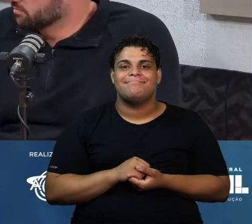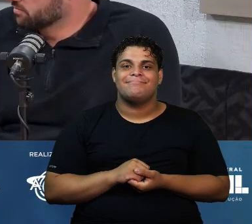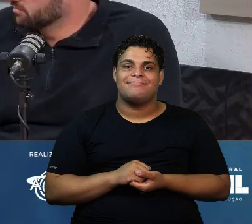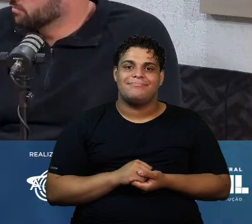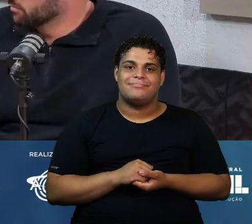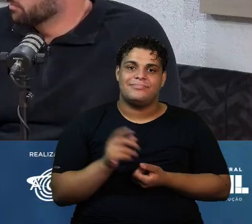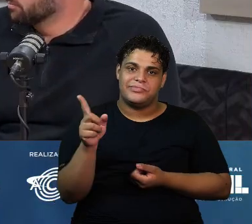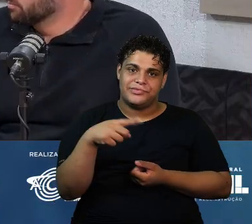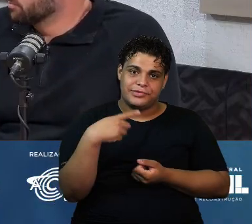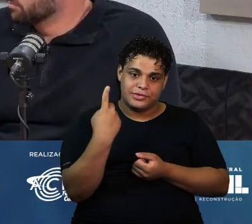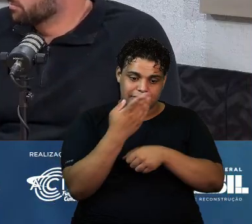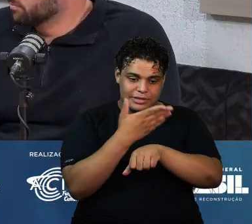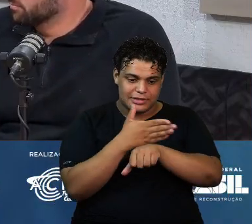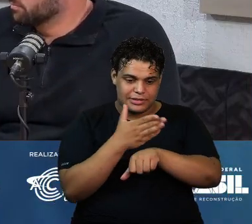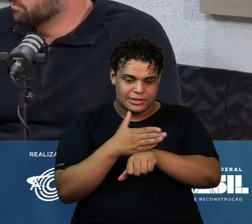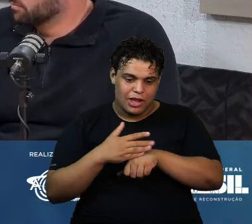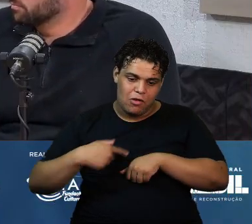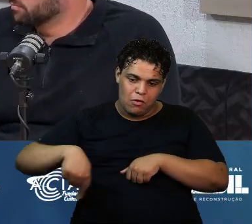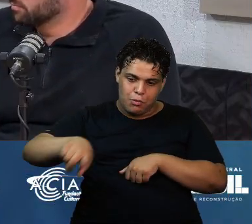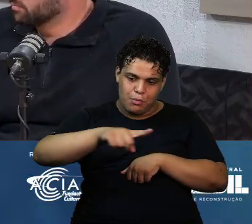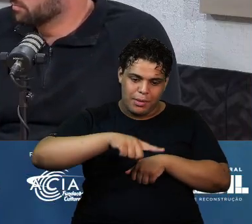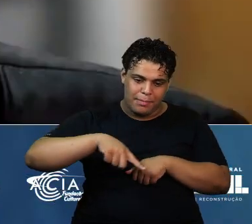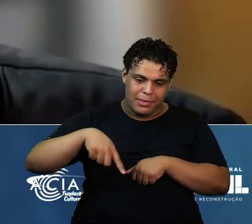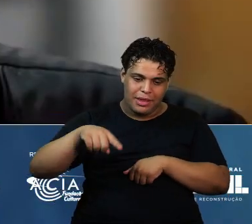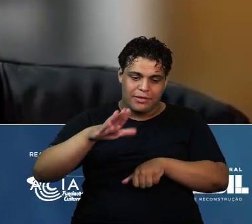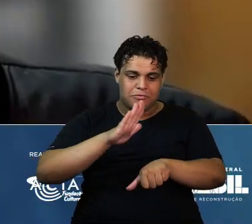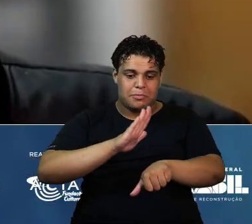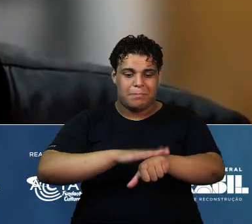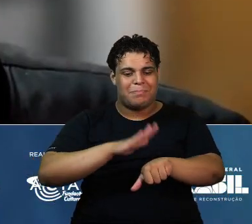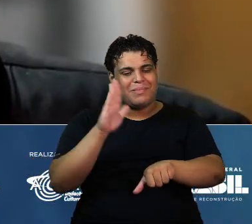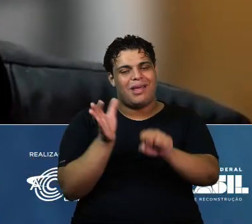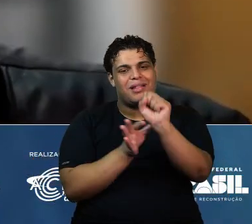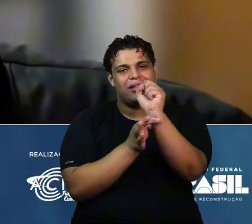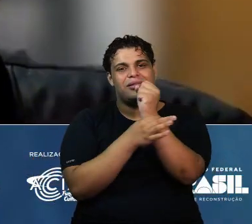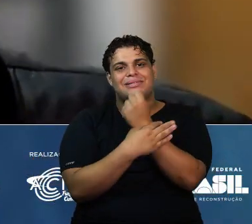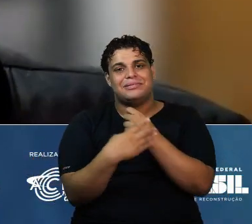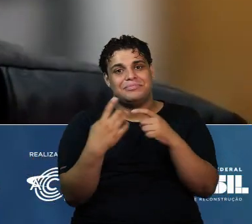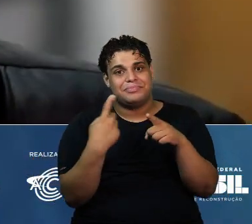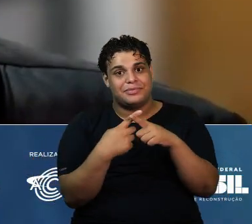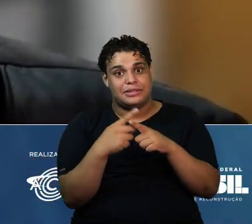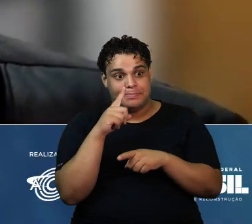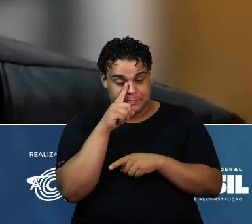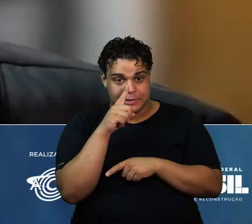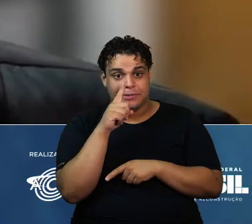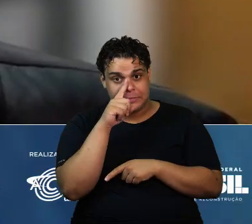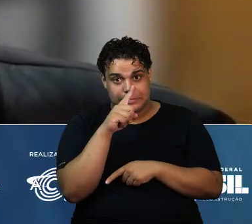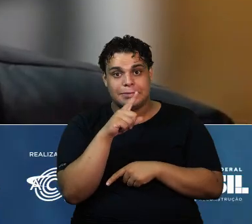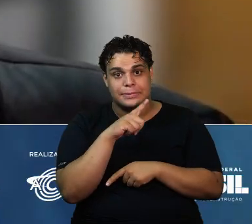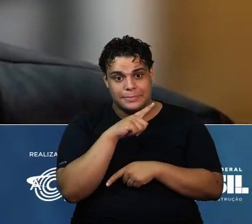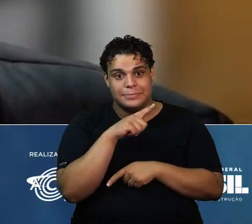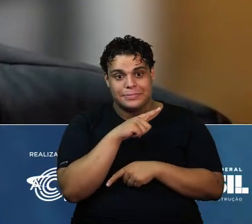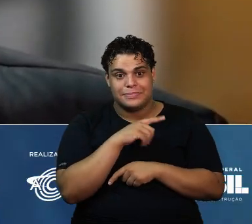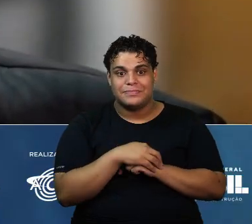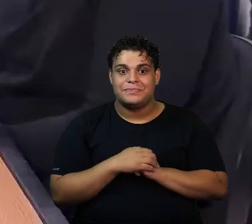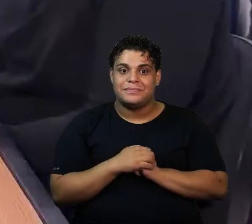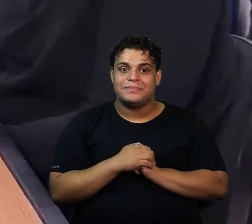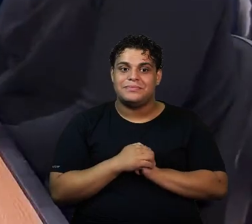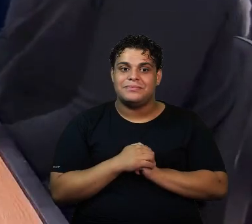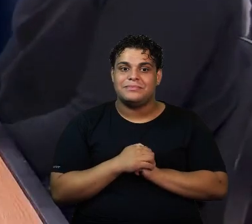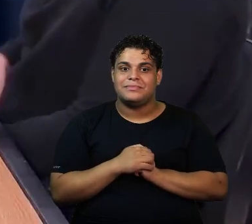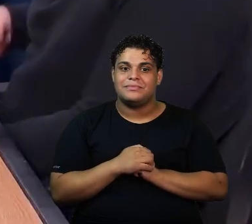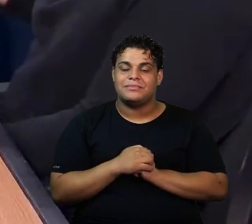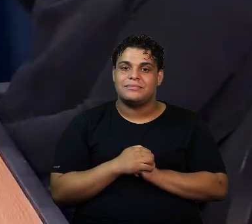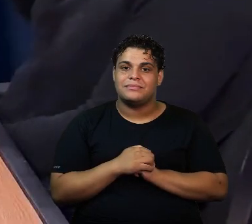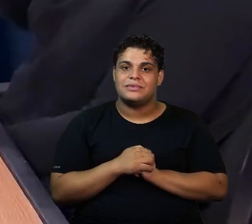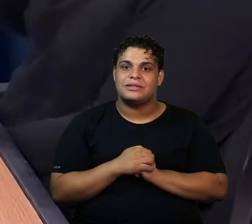tenta deixar o ambiente mais seguro, porque a gente sempre sabe que existe um risco, a gente precisa diminuir esse risco. Eu até